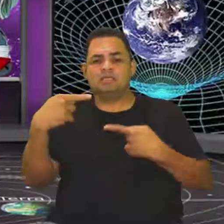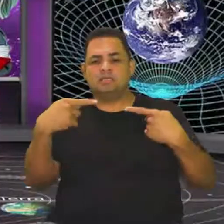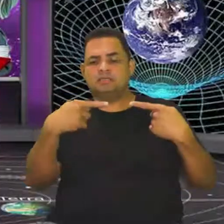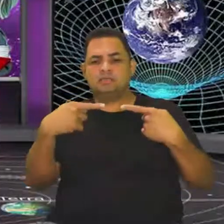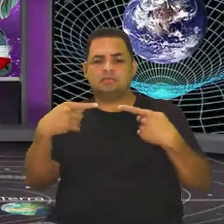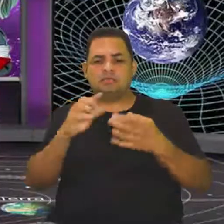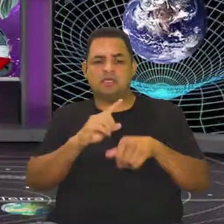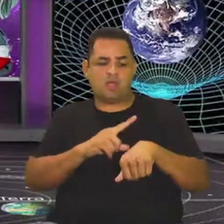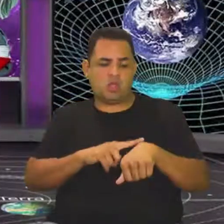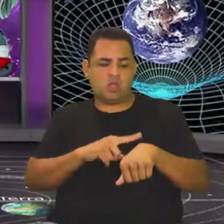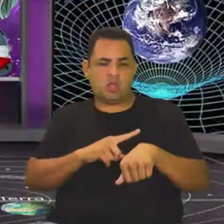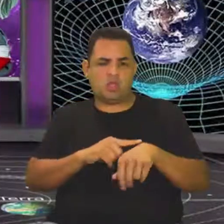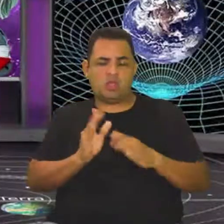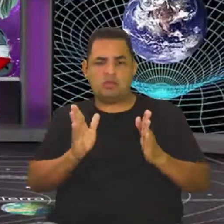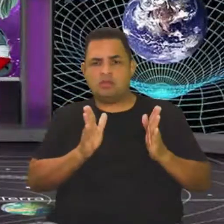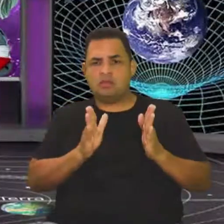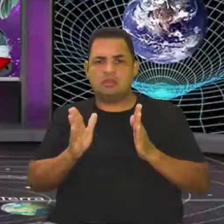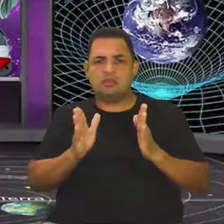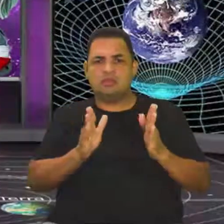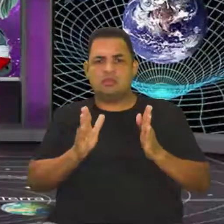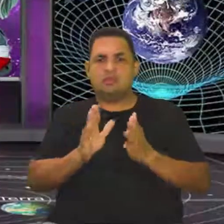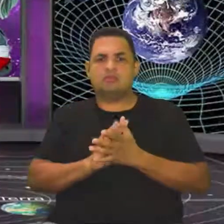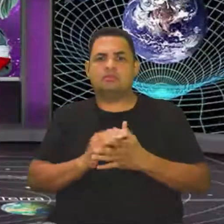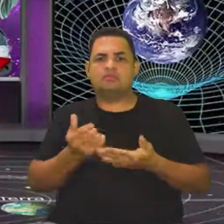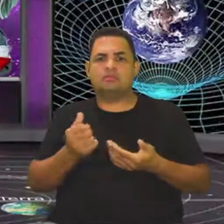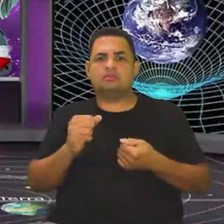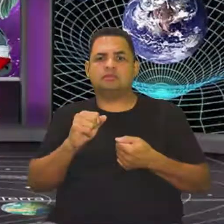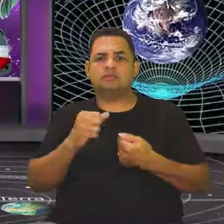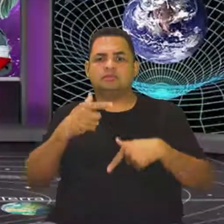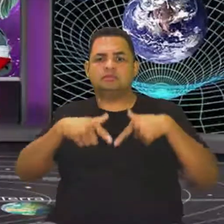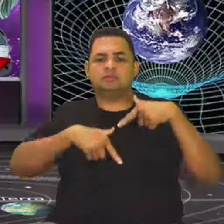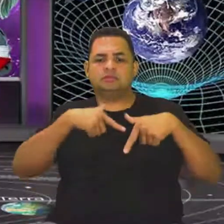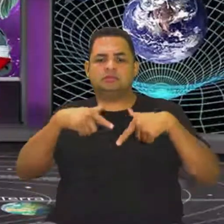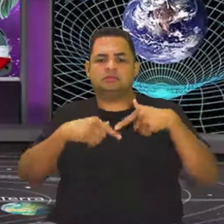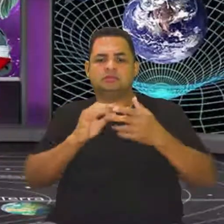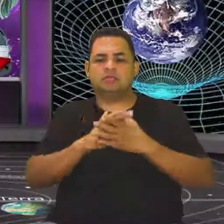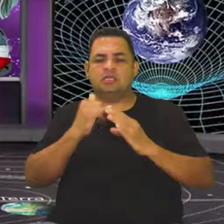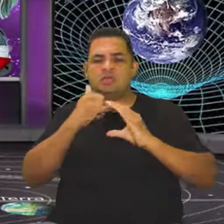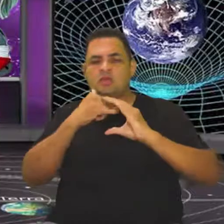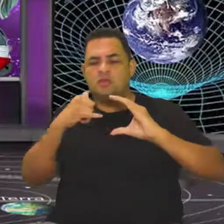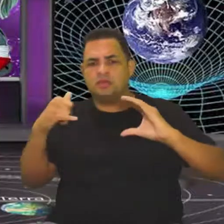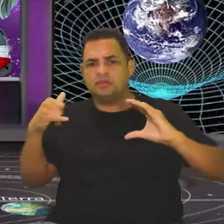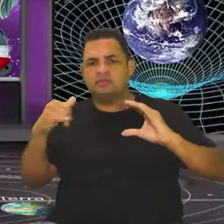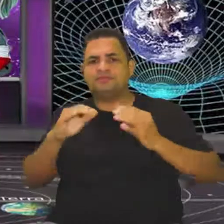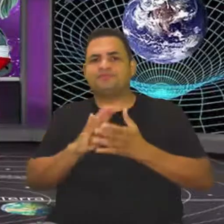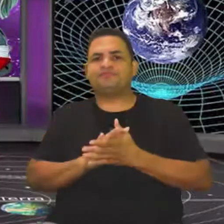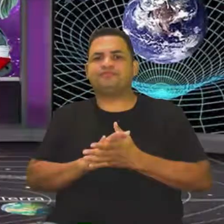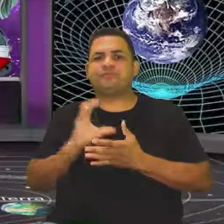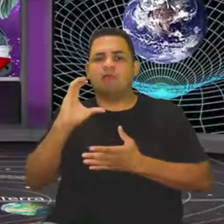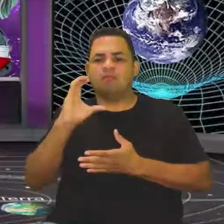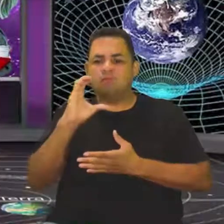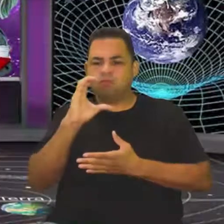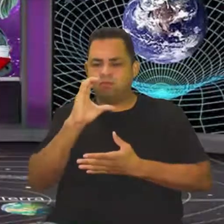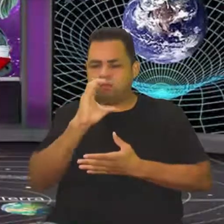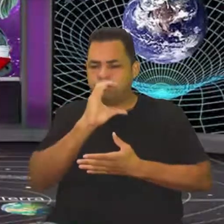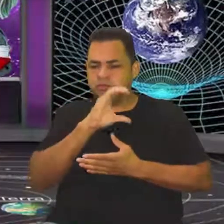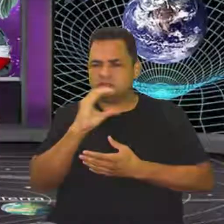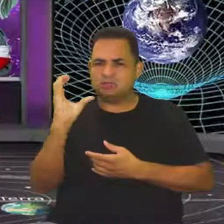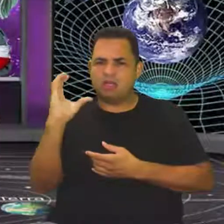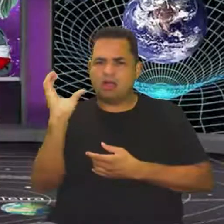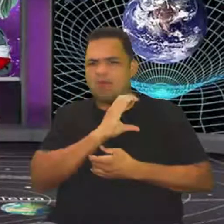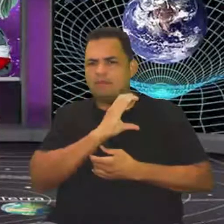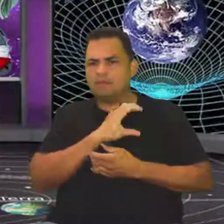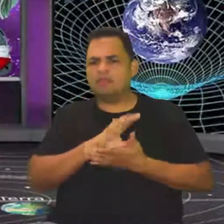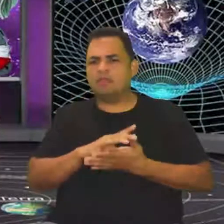esse tempo de realização de trabalho pela corrente elétrica, tá bom? Ah, aquece rápido? Potente.